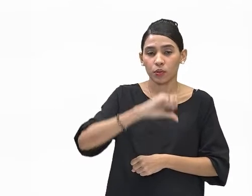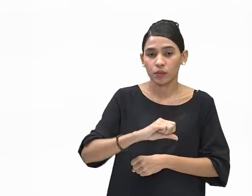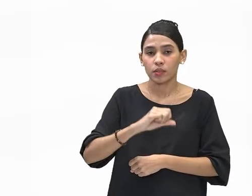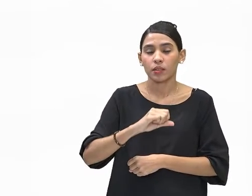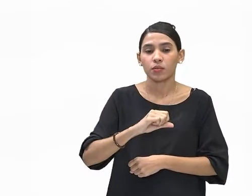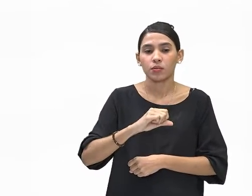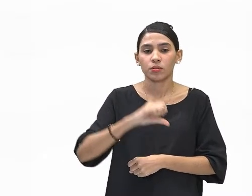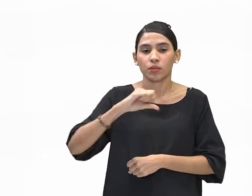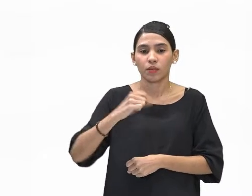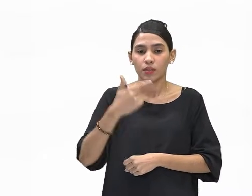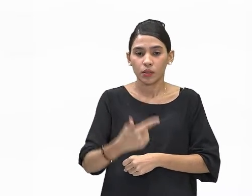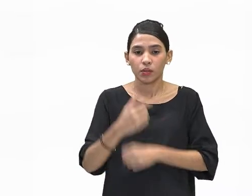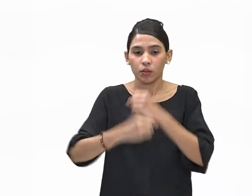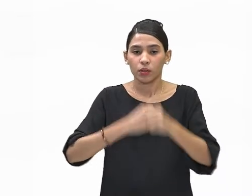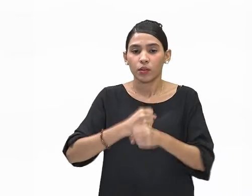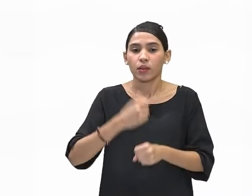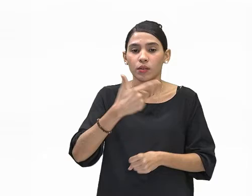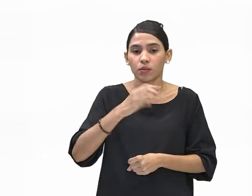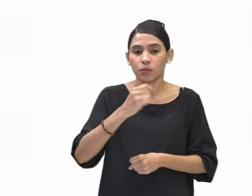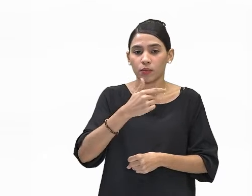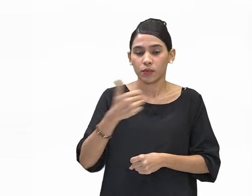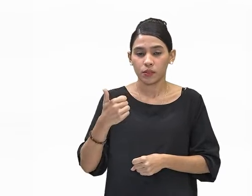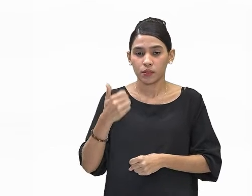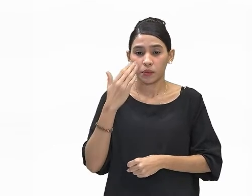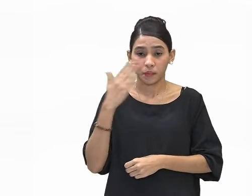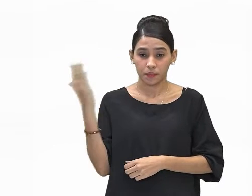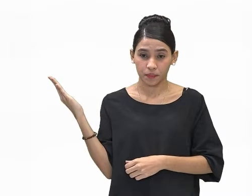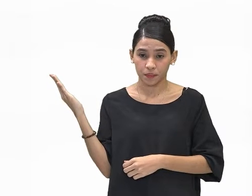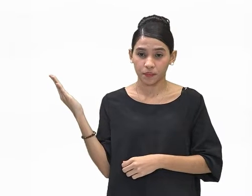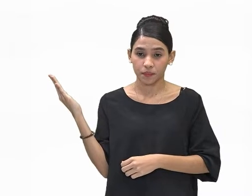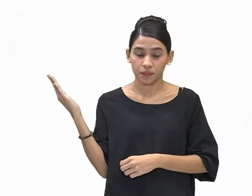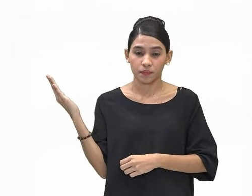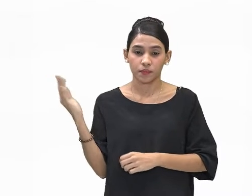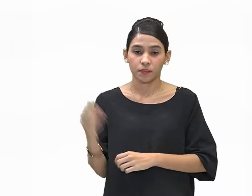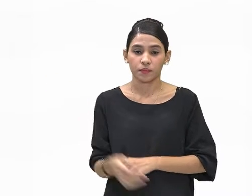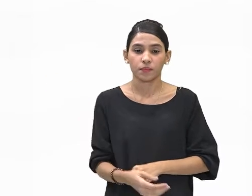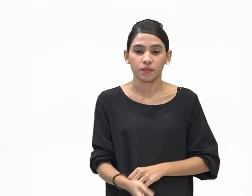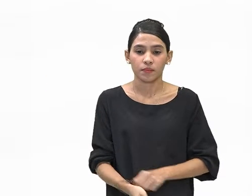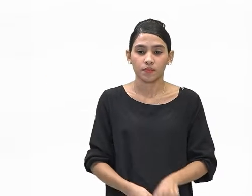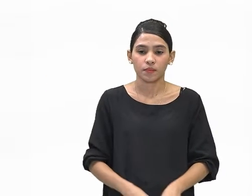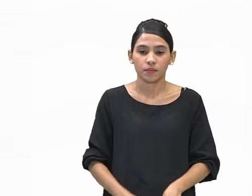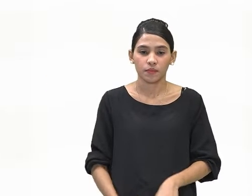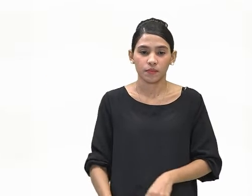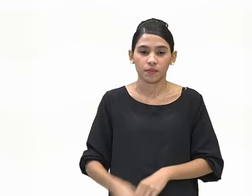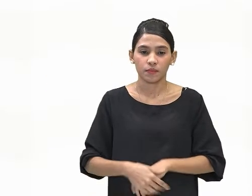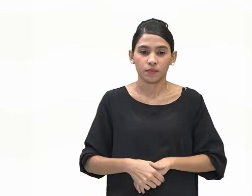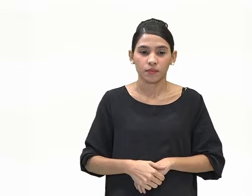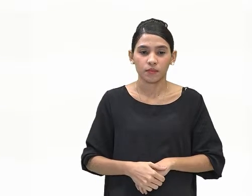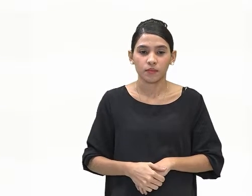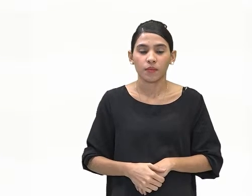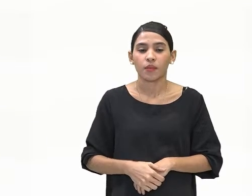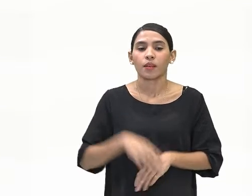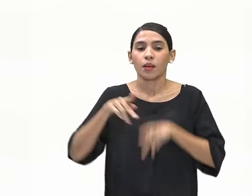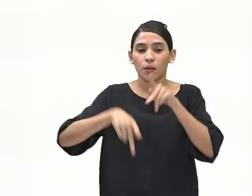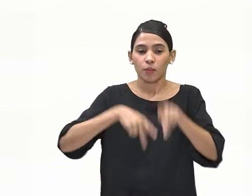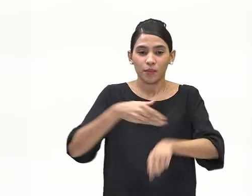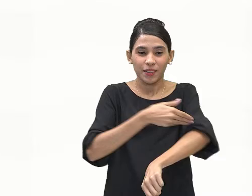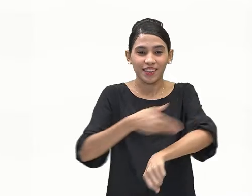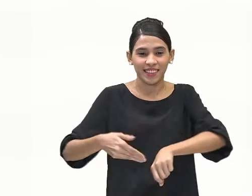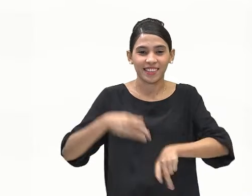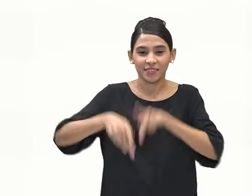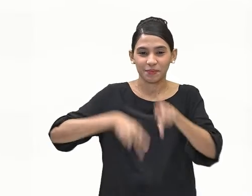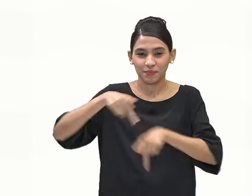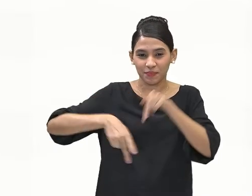ano de 2021. Então, olha só, eu tenho aqui branco, vai ser a população que vai